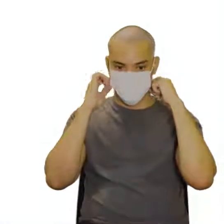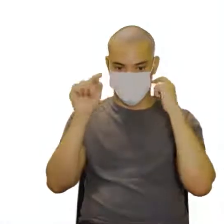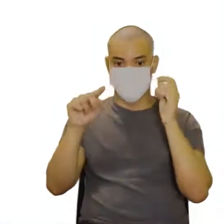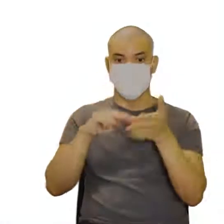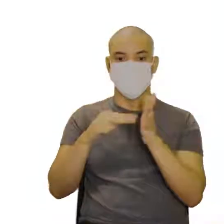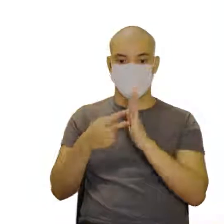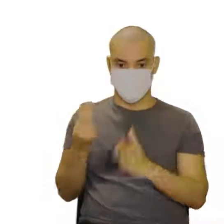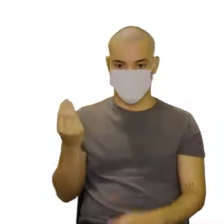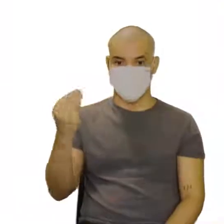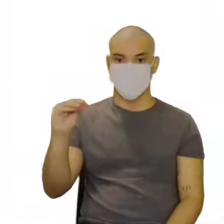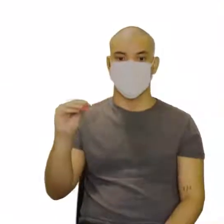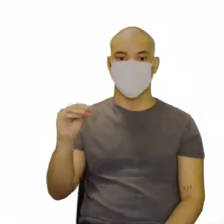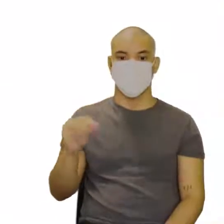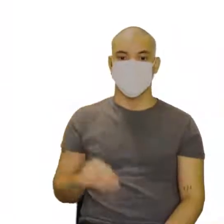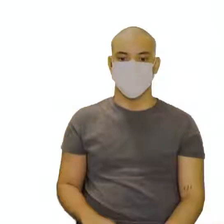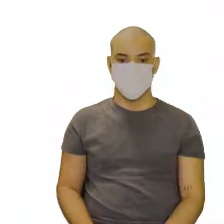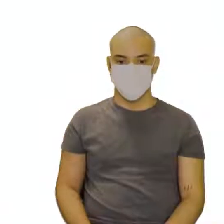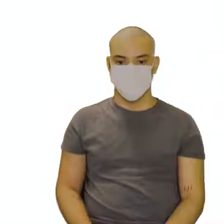você coloca